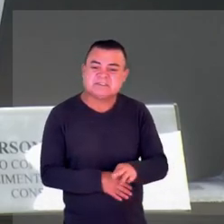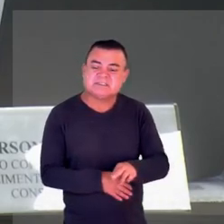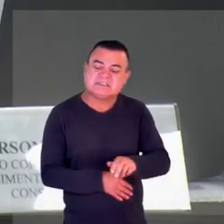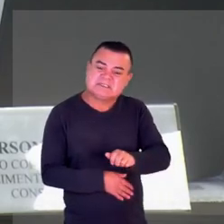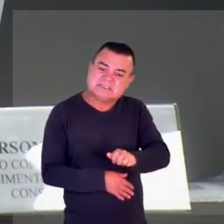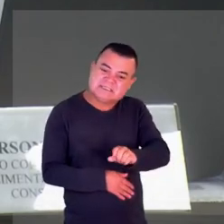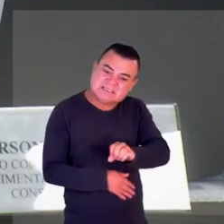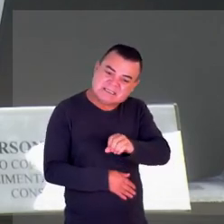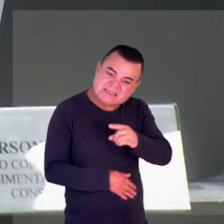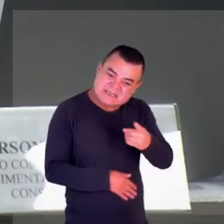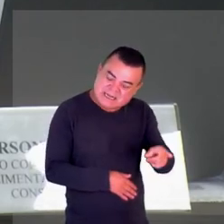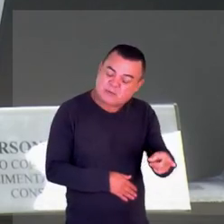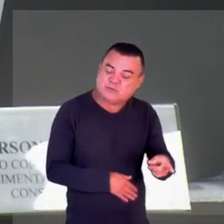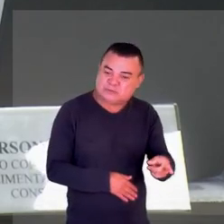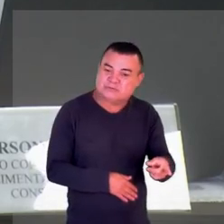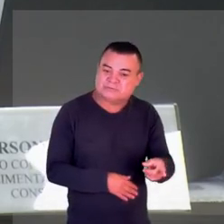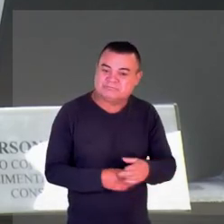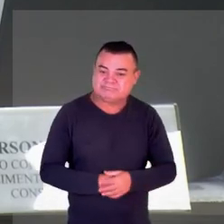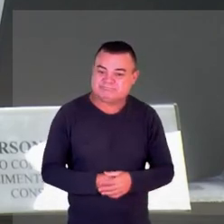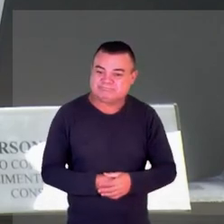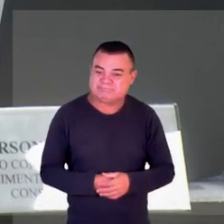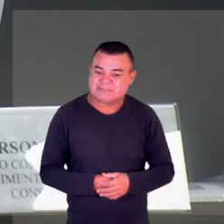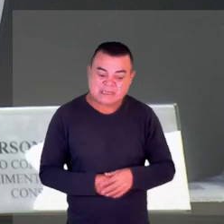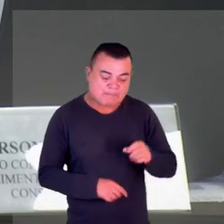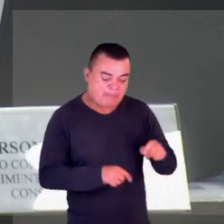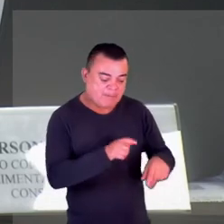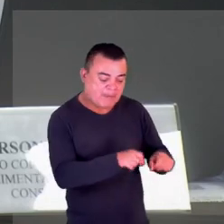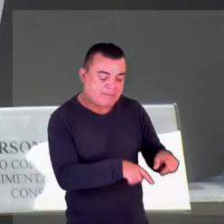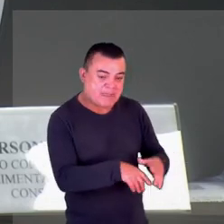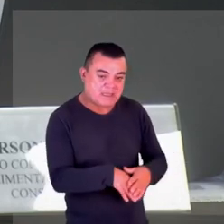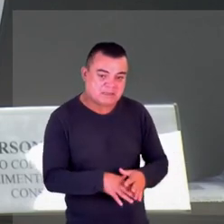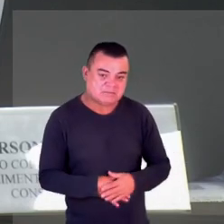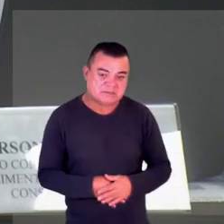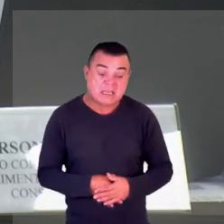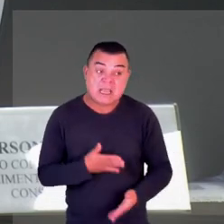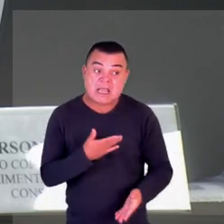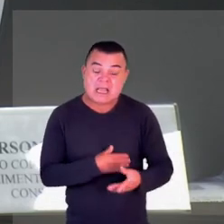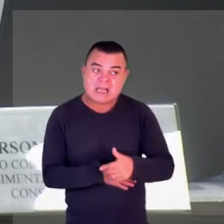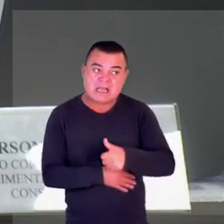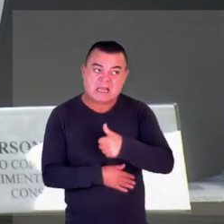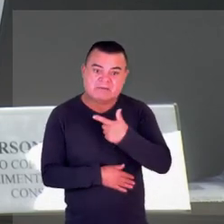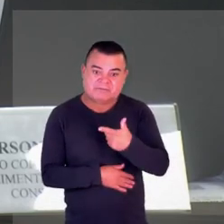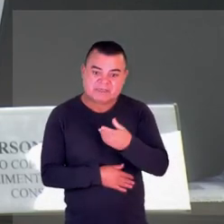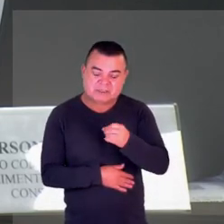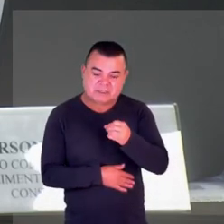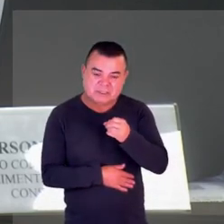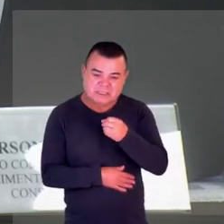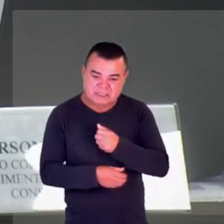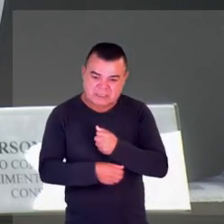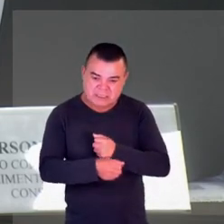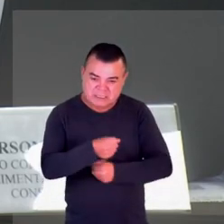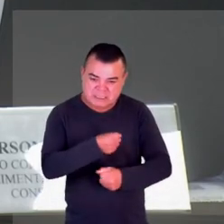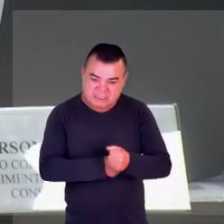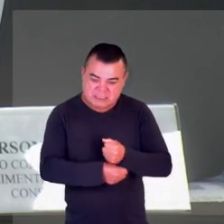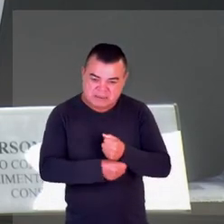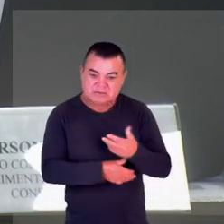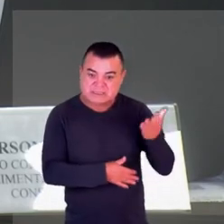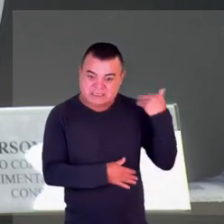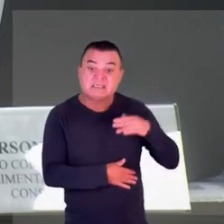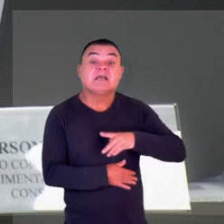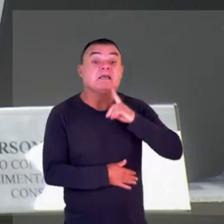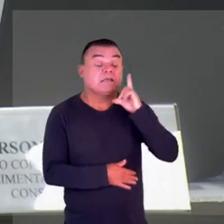seis tipos de grãos mas a gente já teve há duas Décadas atrás mais de 26 tipos que era